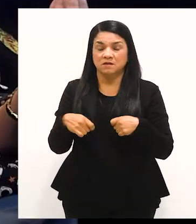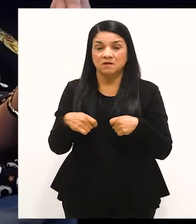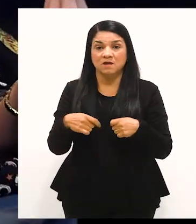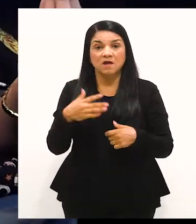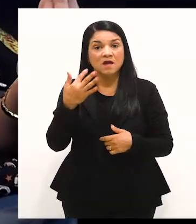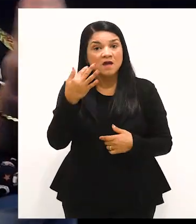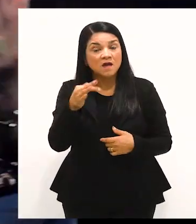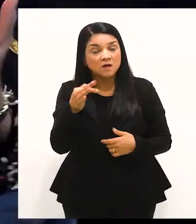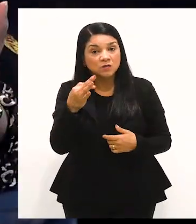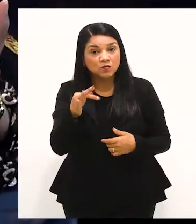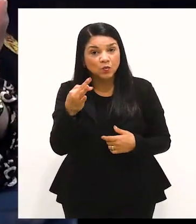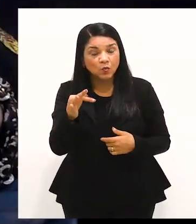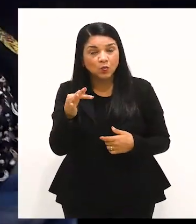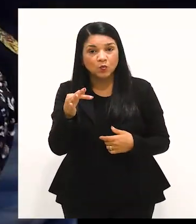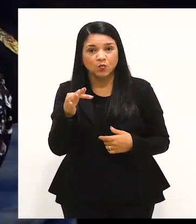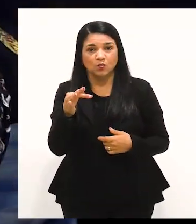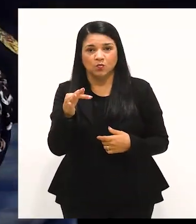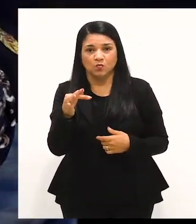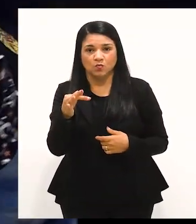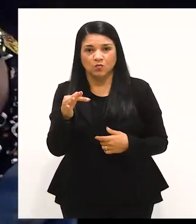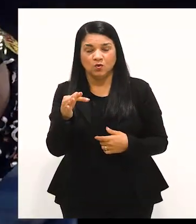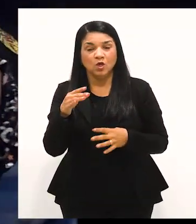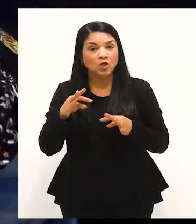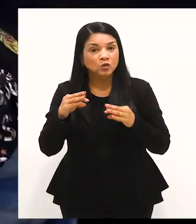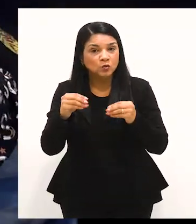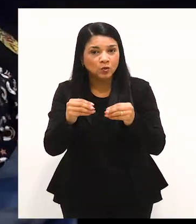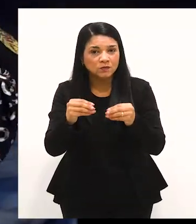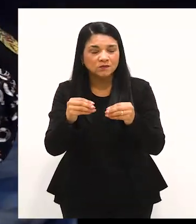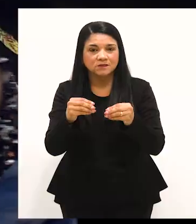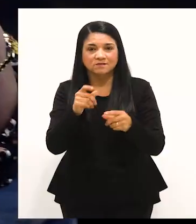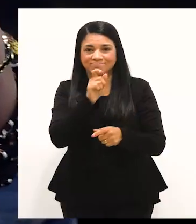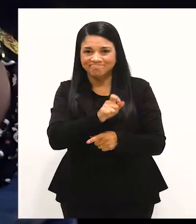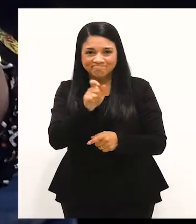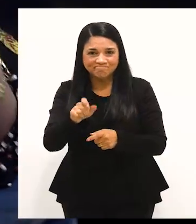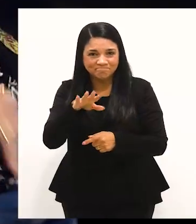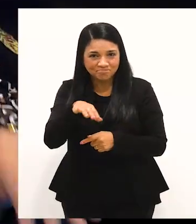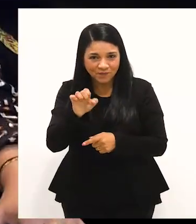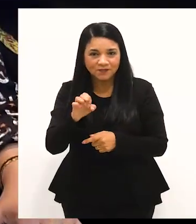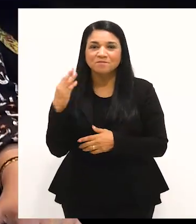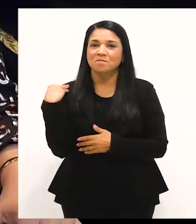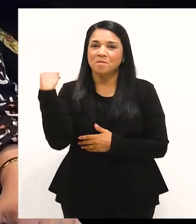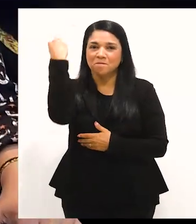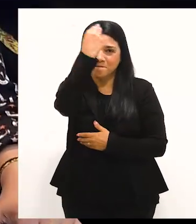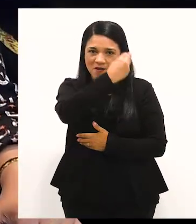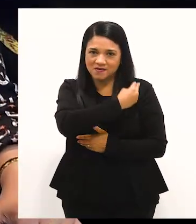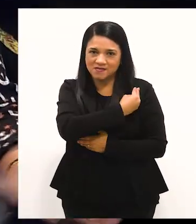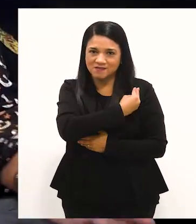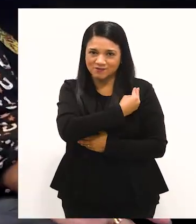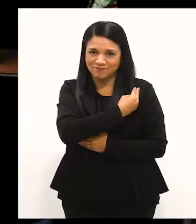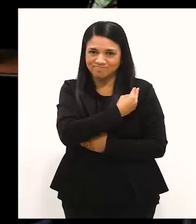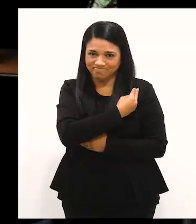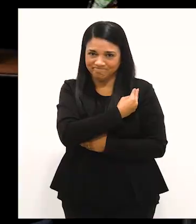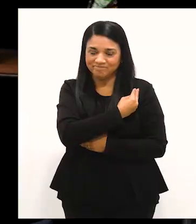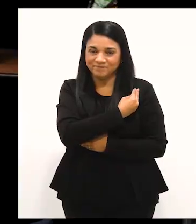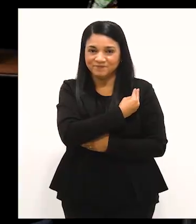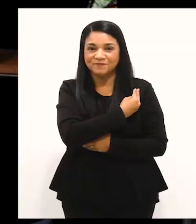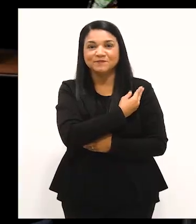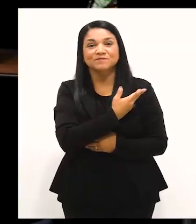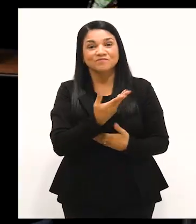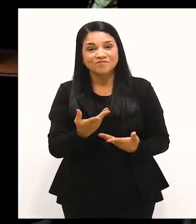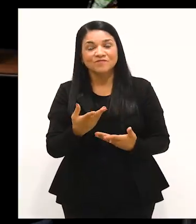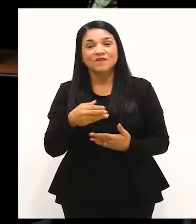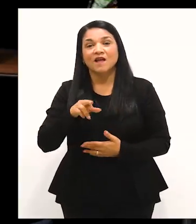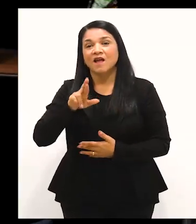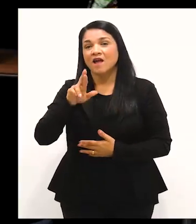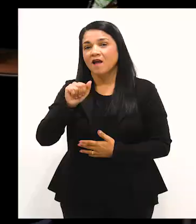ser respeitada. A dor dali, então, eu sempre digo, todas hoje são Marias. Todas são Marias. De poder